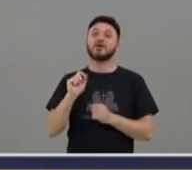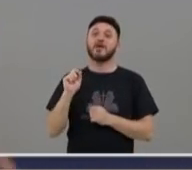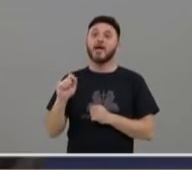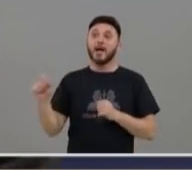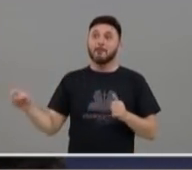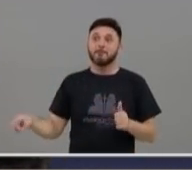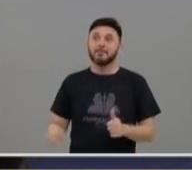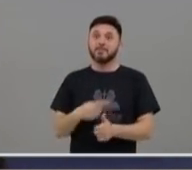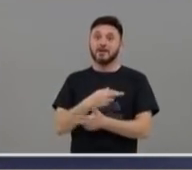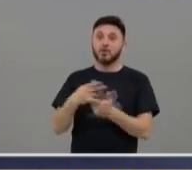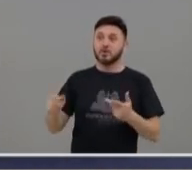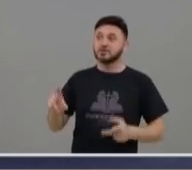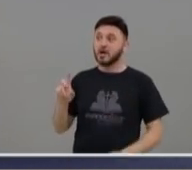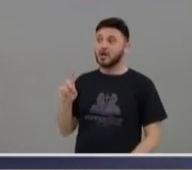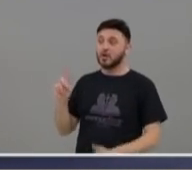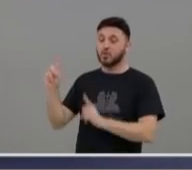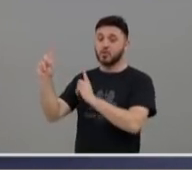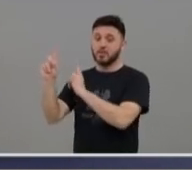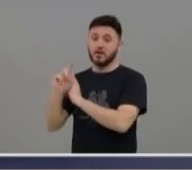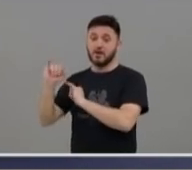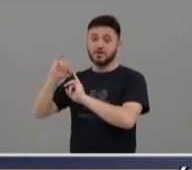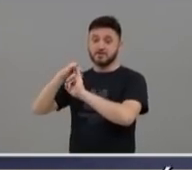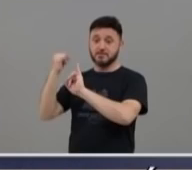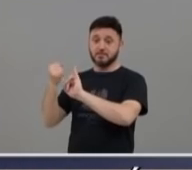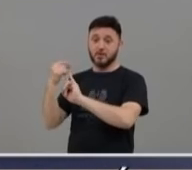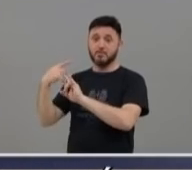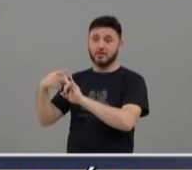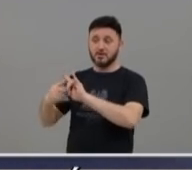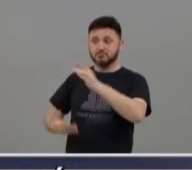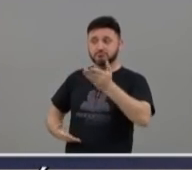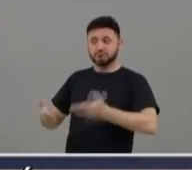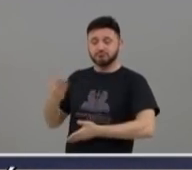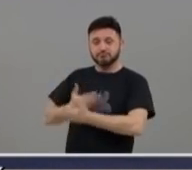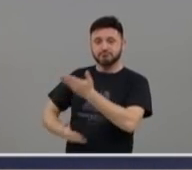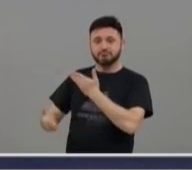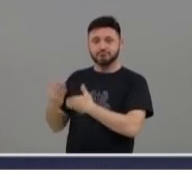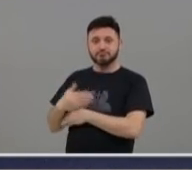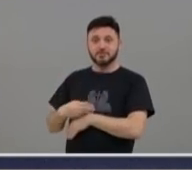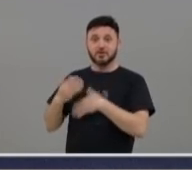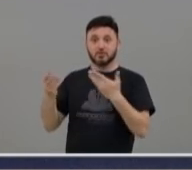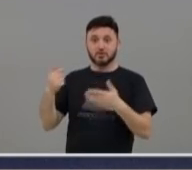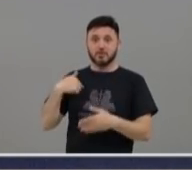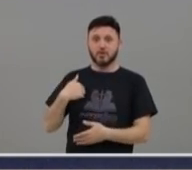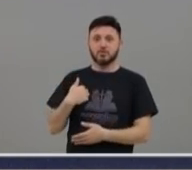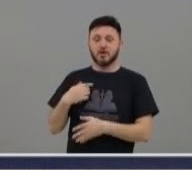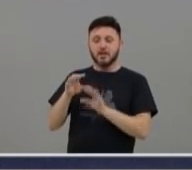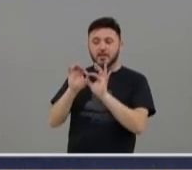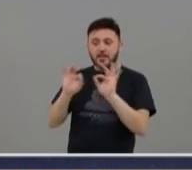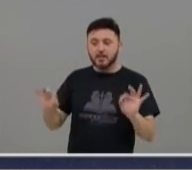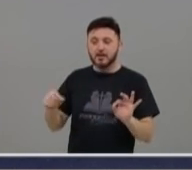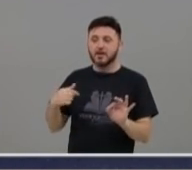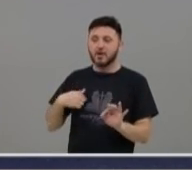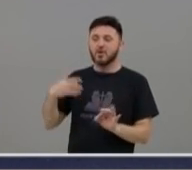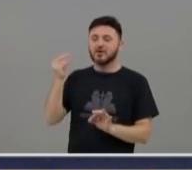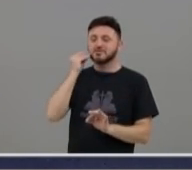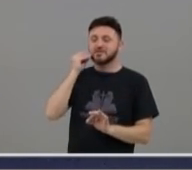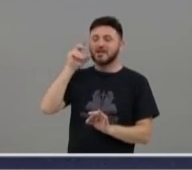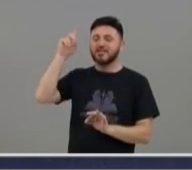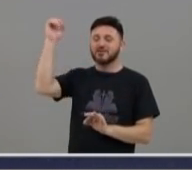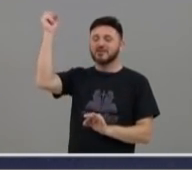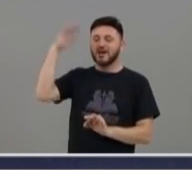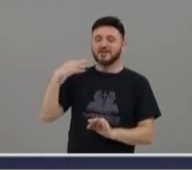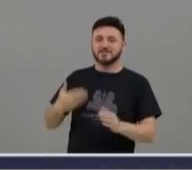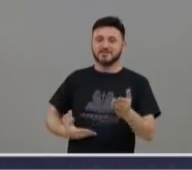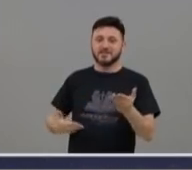Quando eu sou capaz de fazer isso, eu deixo todo o meu orgulho para experimentar a graça maior do servir. Quer ver